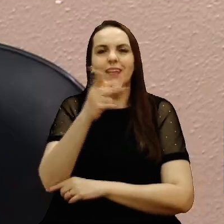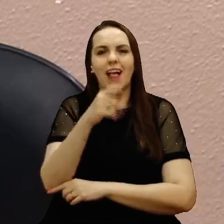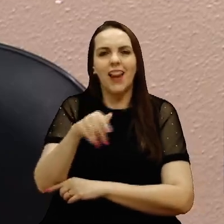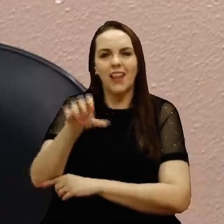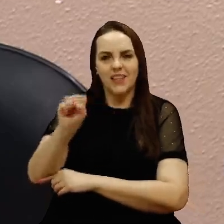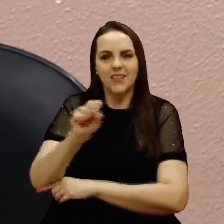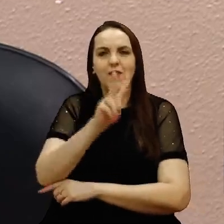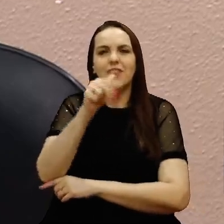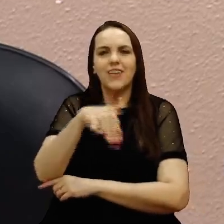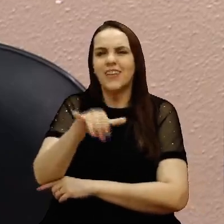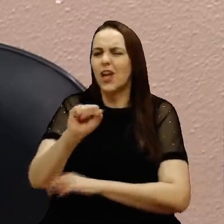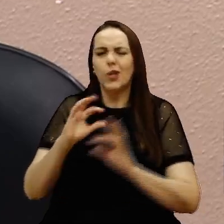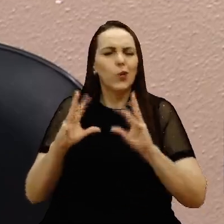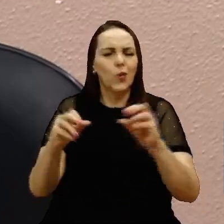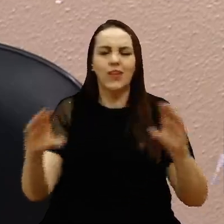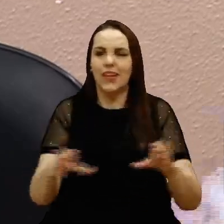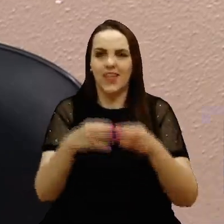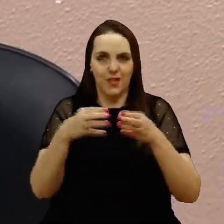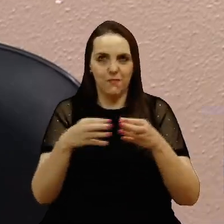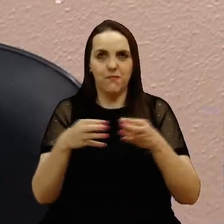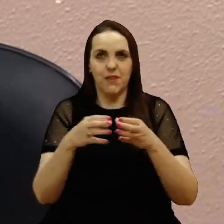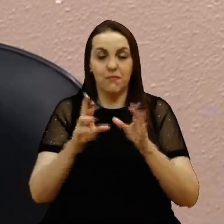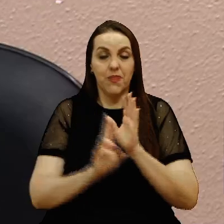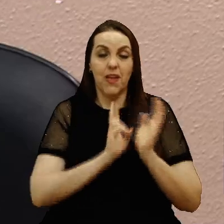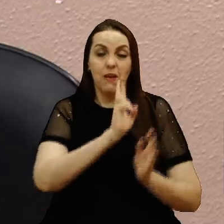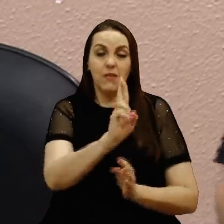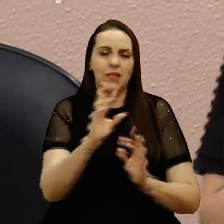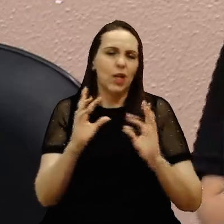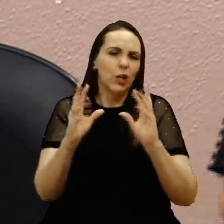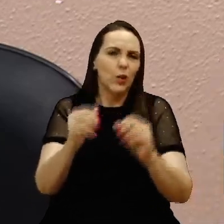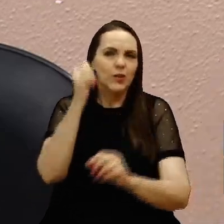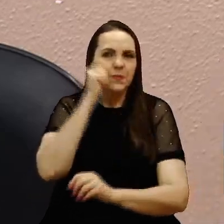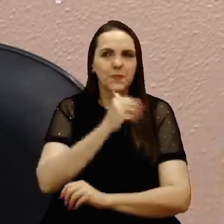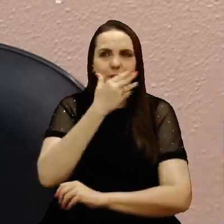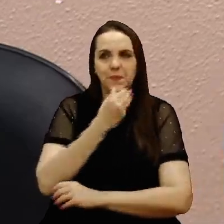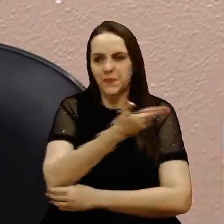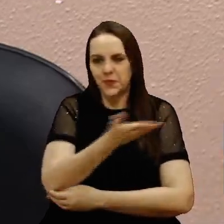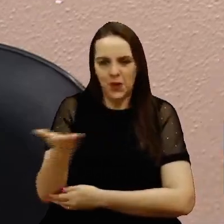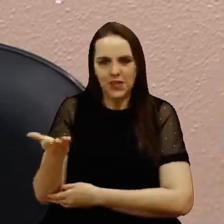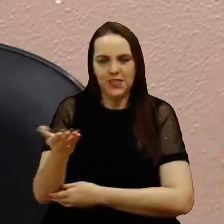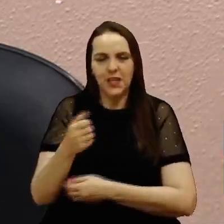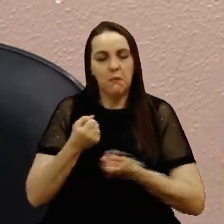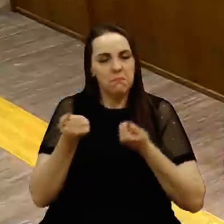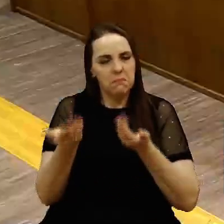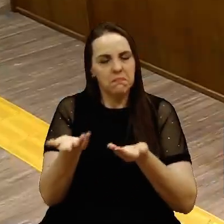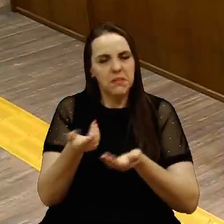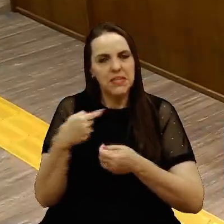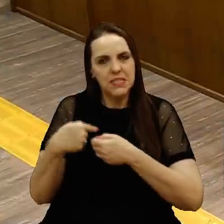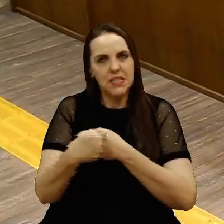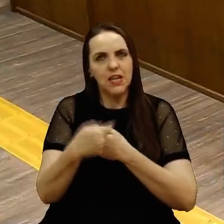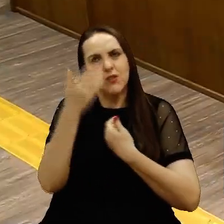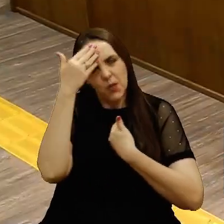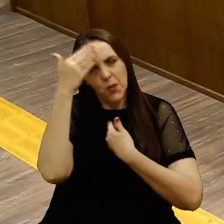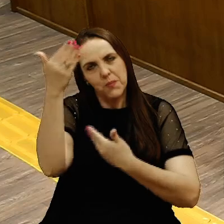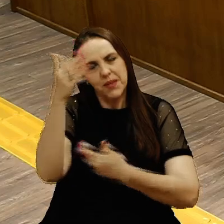que esse livro representa a todos e todas nós e que é uma grande contribuição para a nossa cidade. Seria isso, senhor presidente. Obrigada.